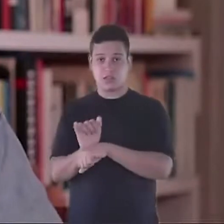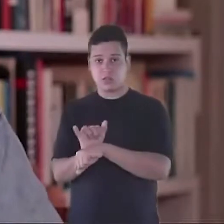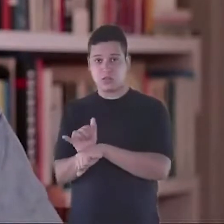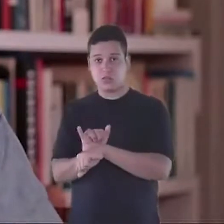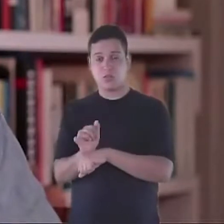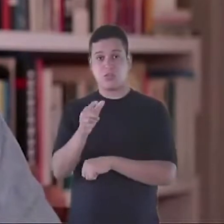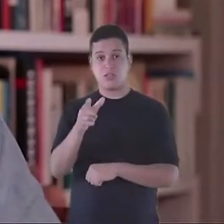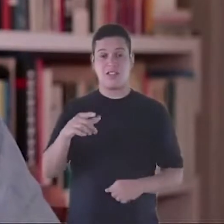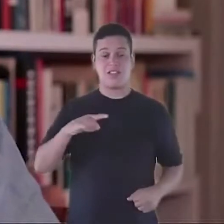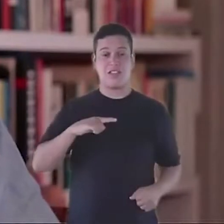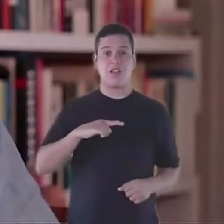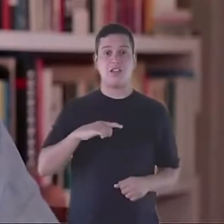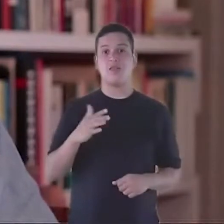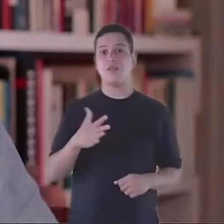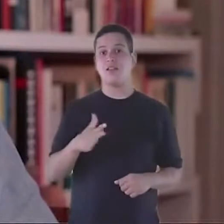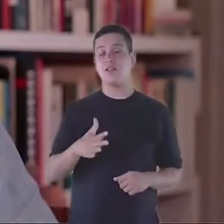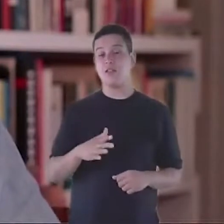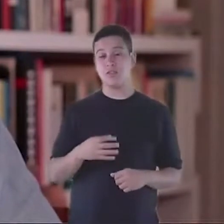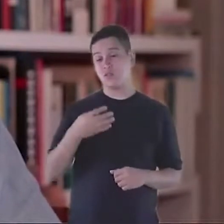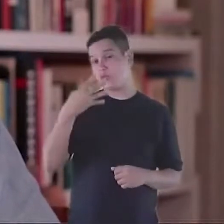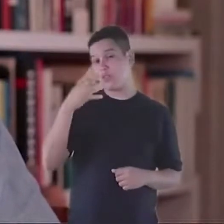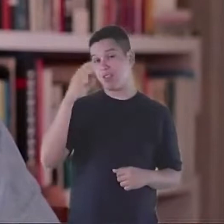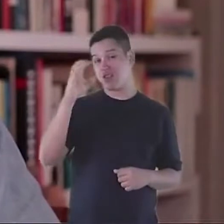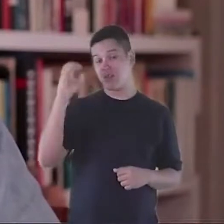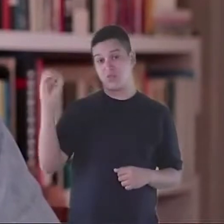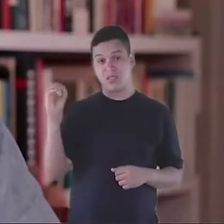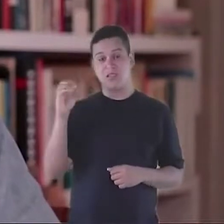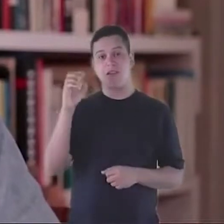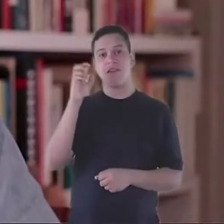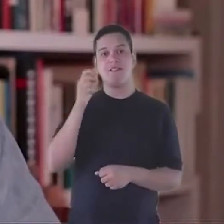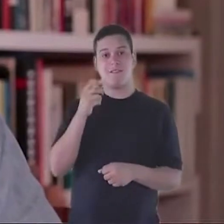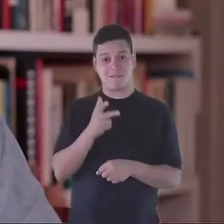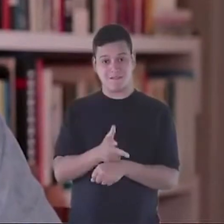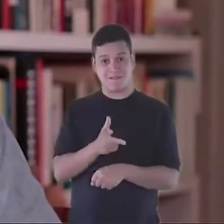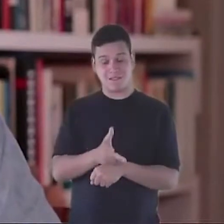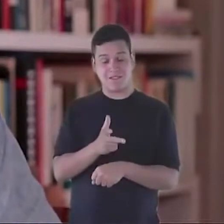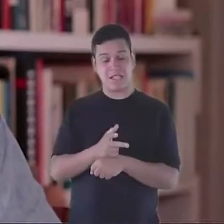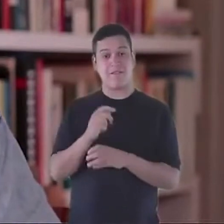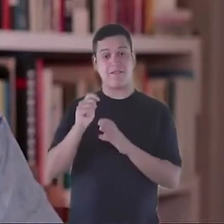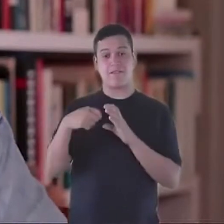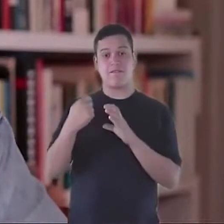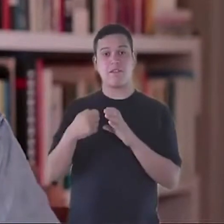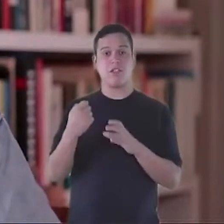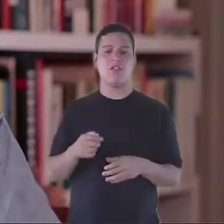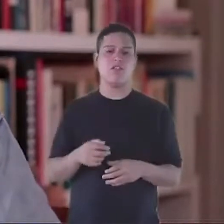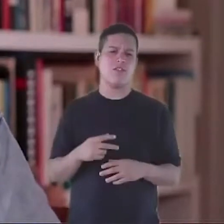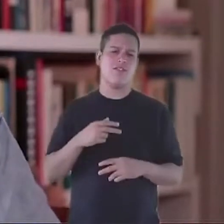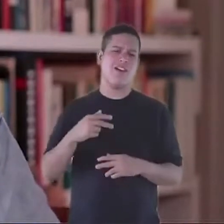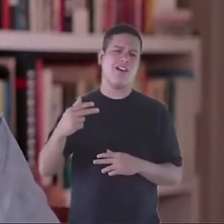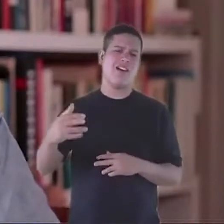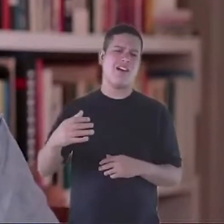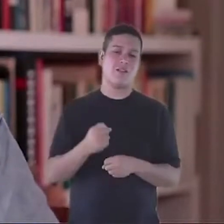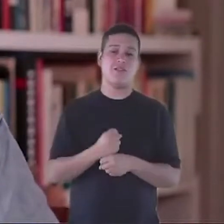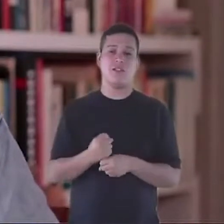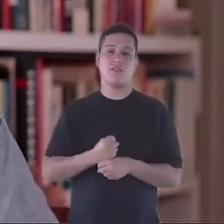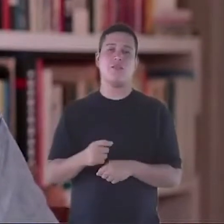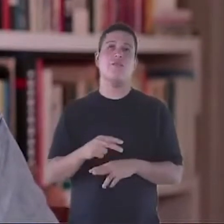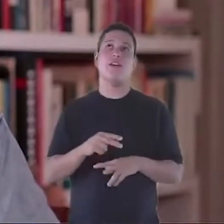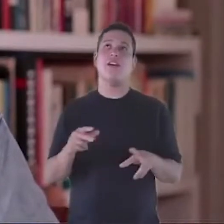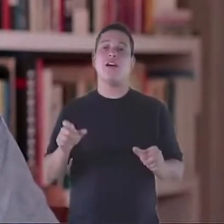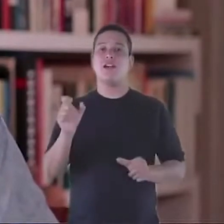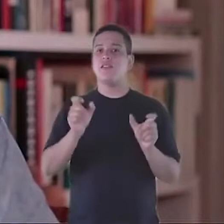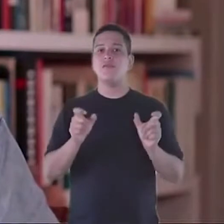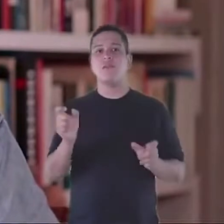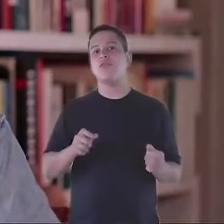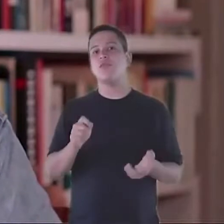de 400 programas feitos no curso desses anos todos com escritores e escritoras brasileiras e